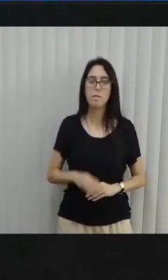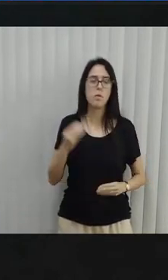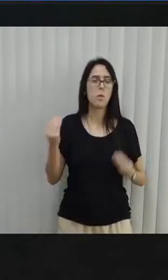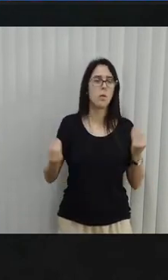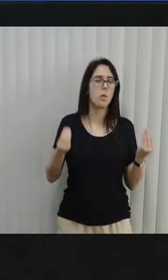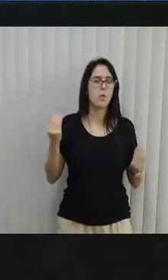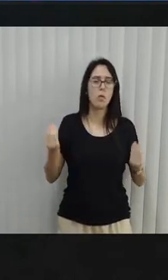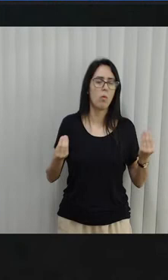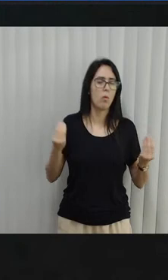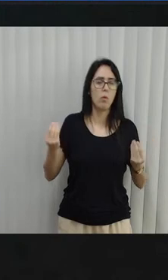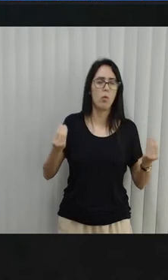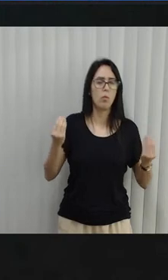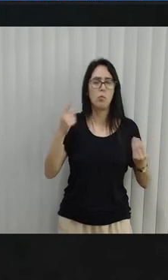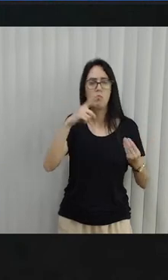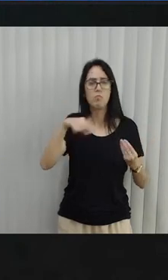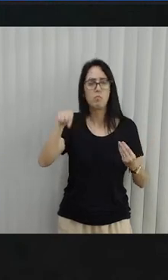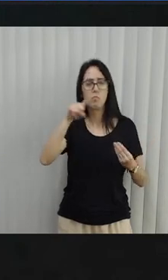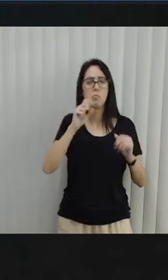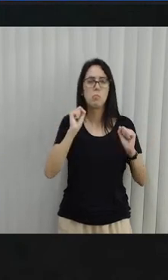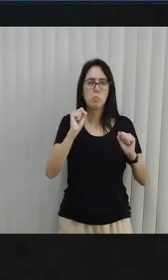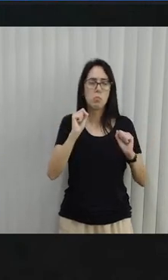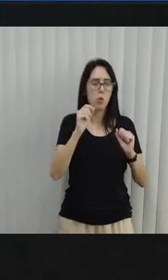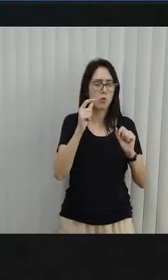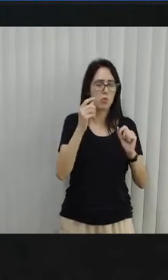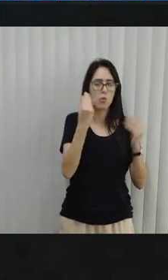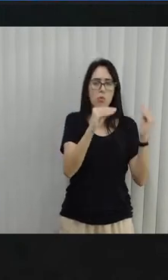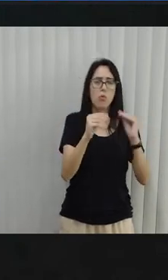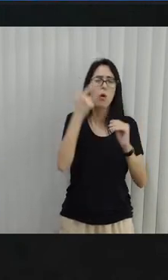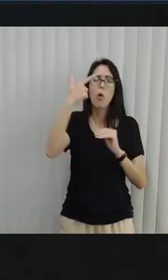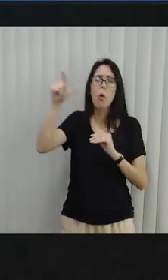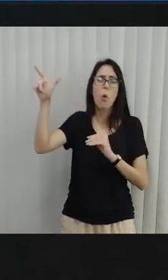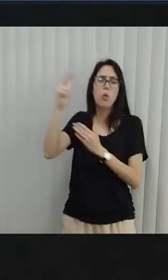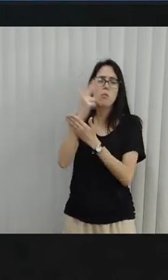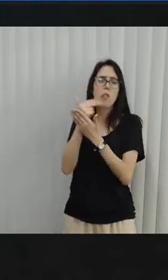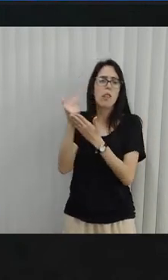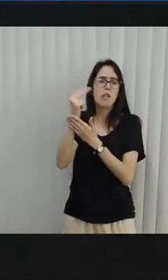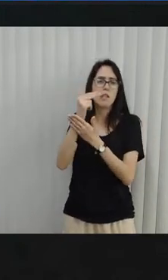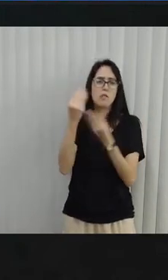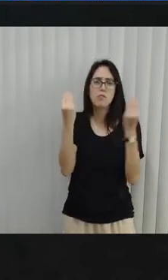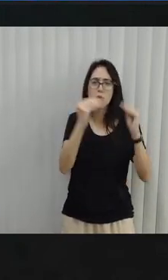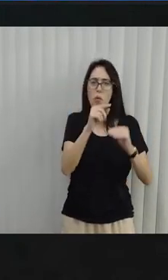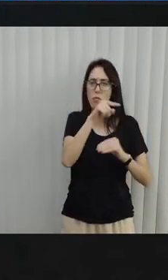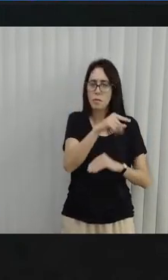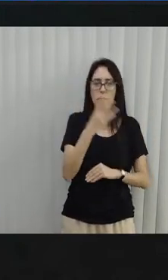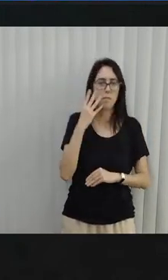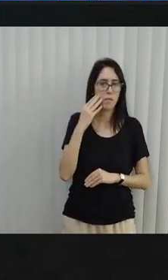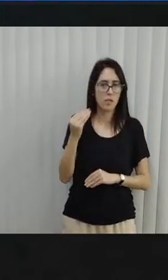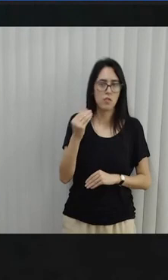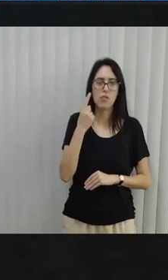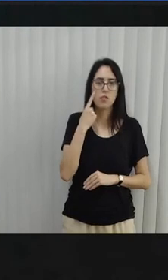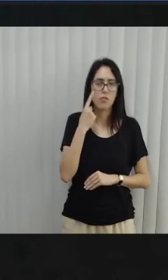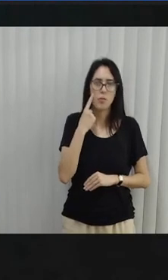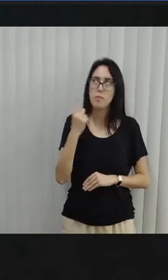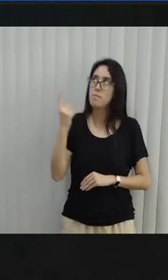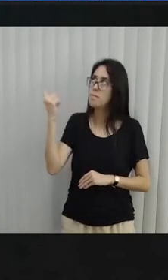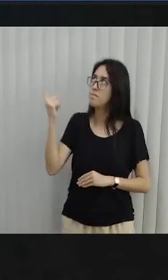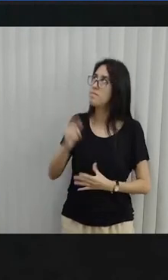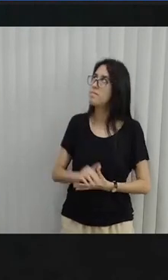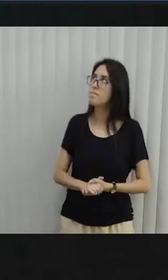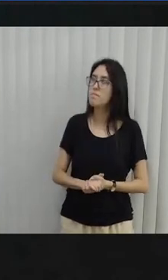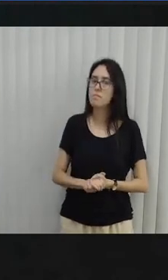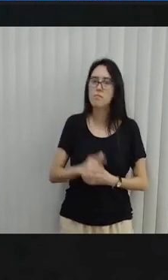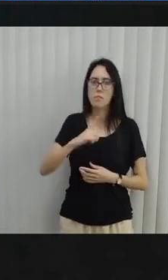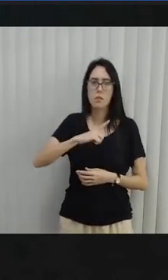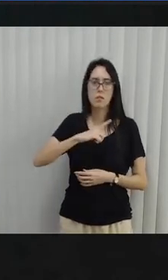pegar atores de outros projetos do Scratch, tá? Então, eu vou colocar aqui enviar ator. Tem aqui